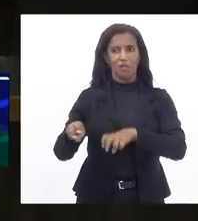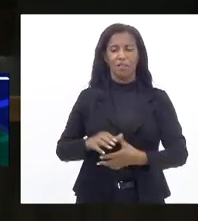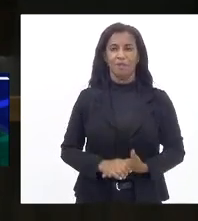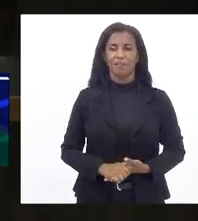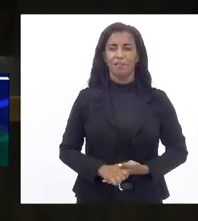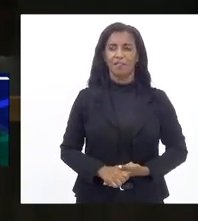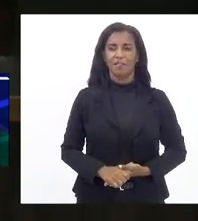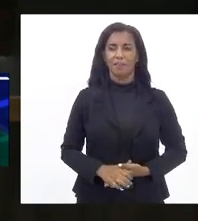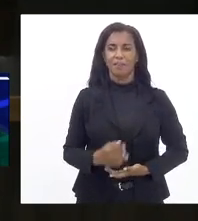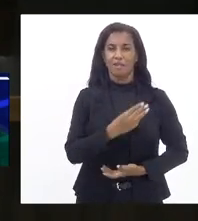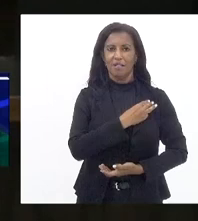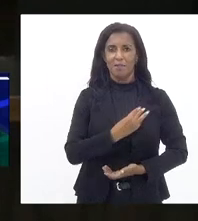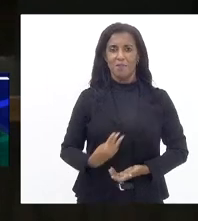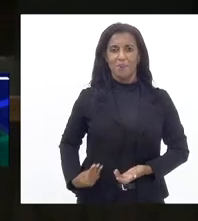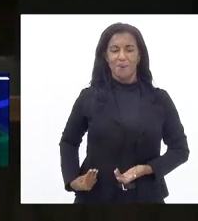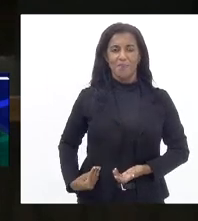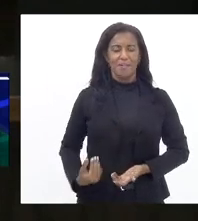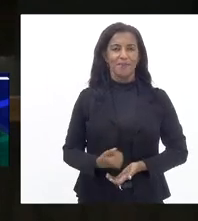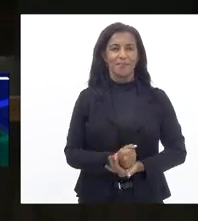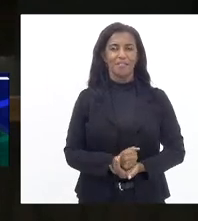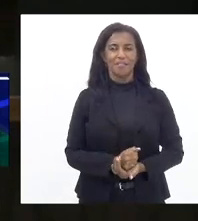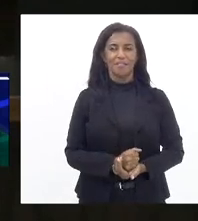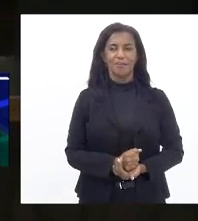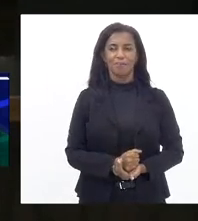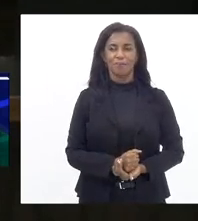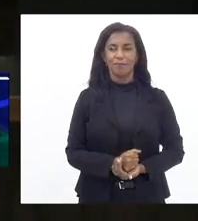Imperador de Madureira,